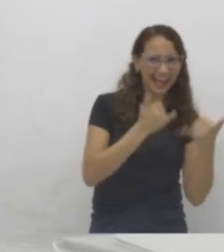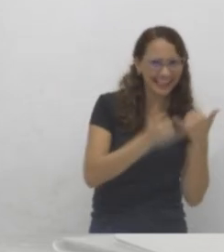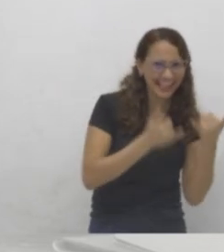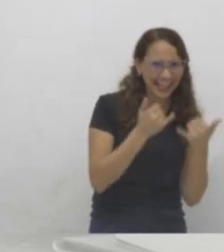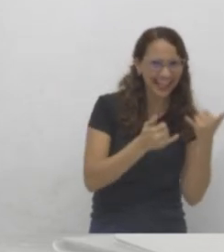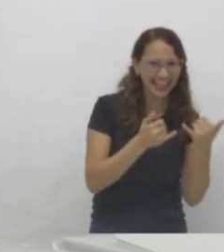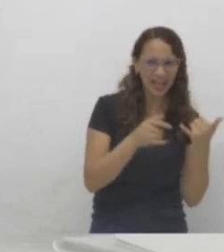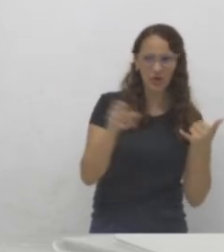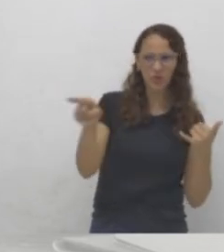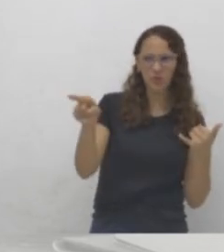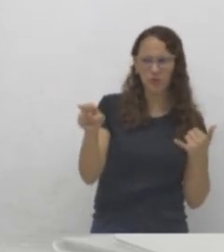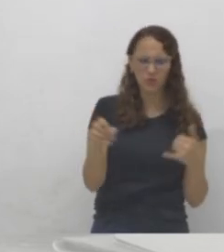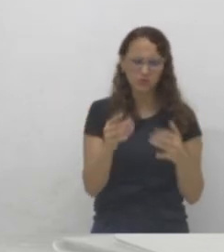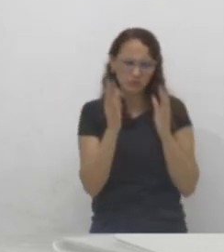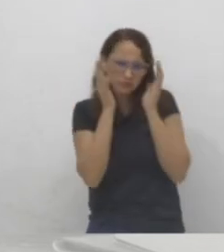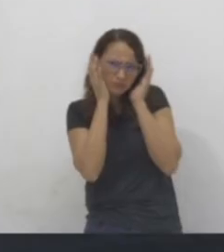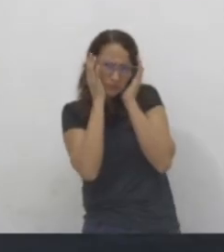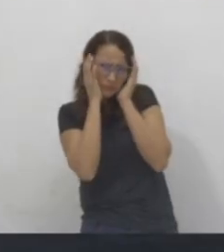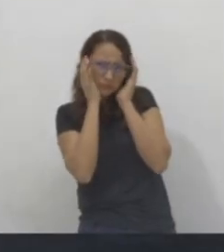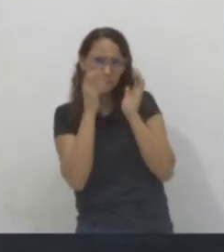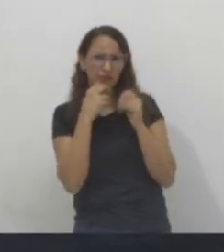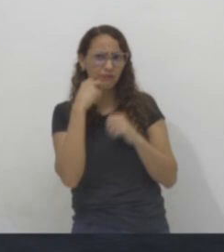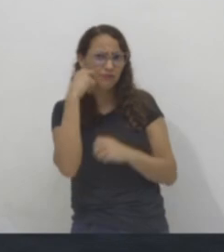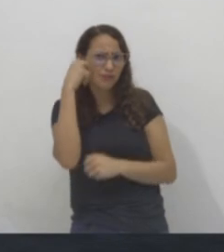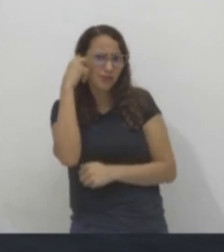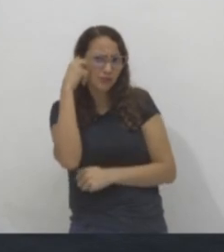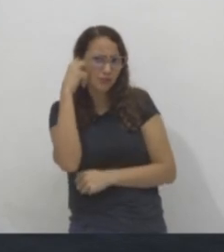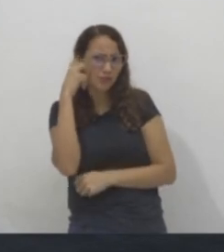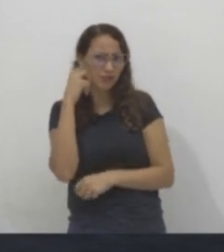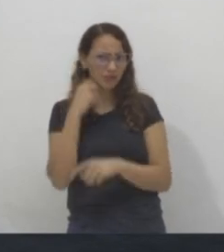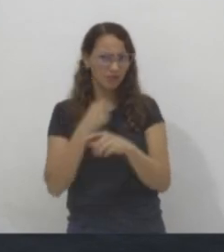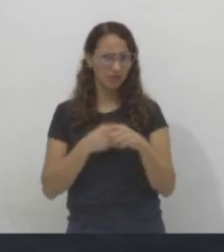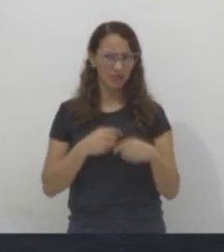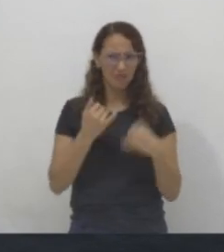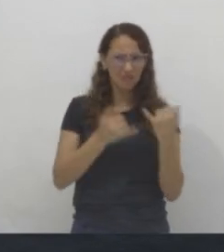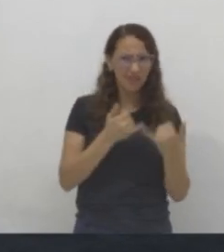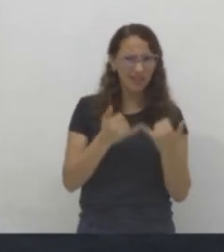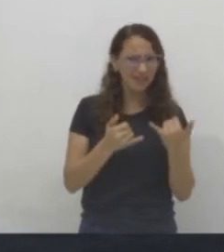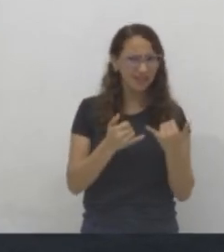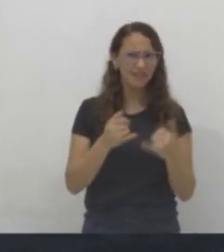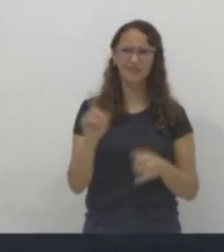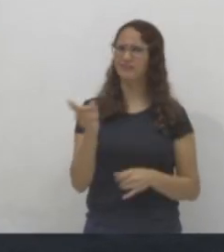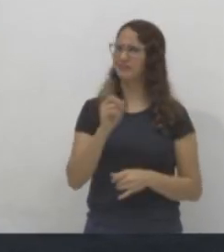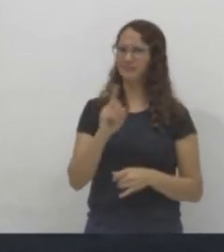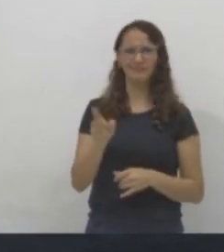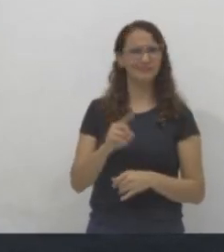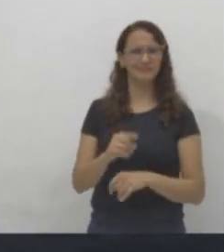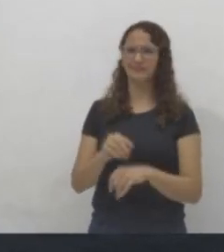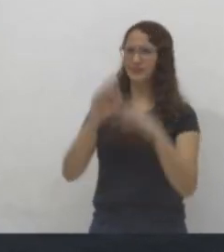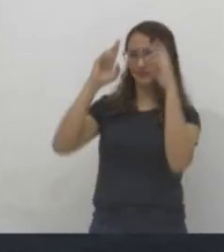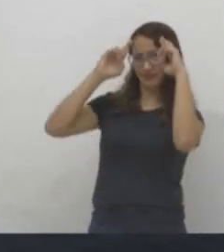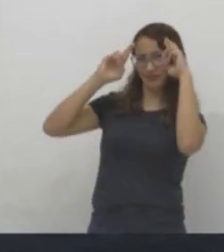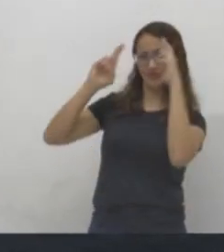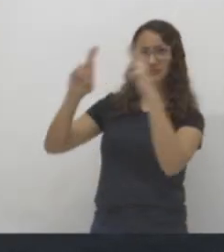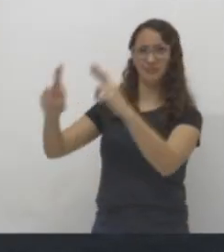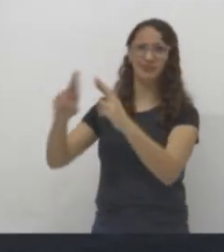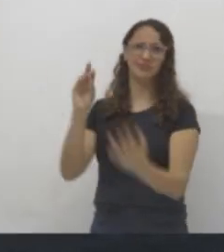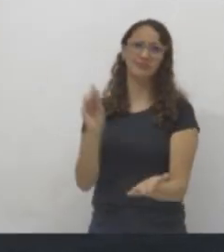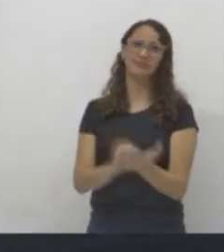fica ligado. Não utilize esse gênero, piada, para desrespeitar